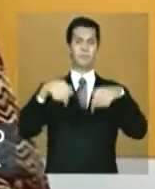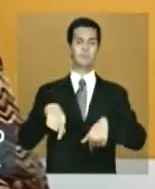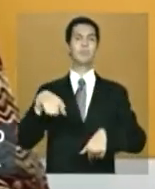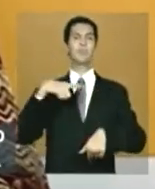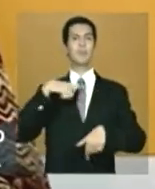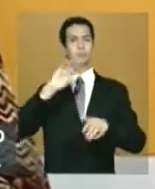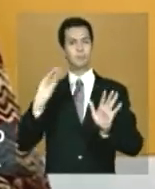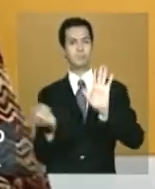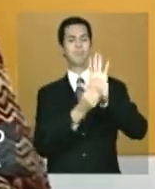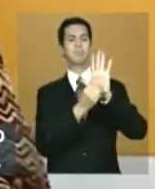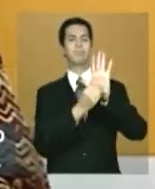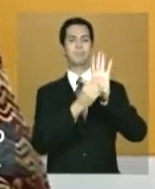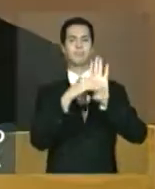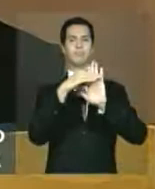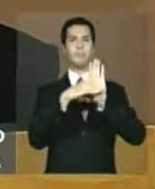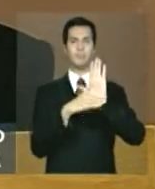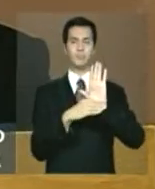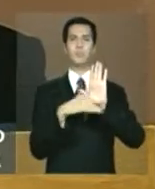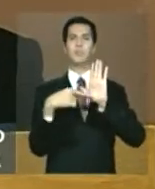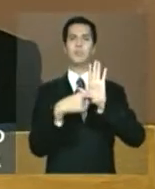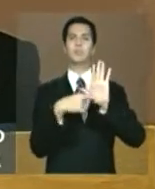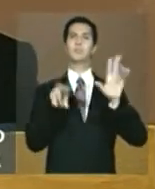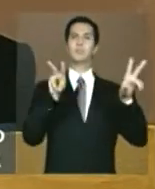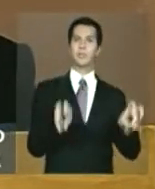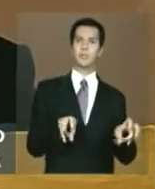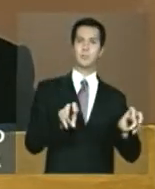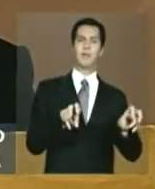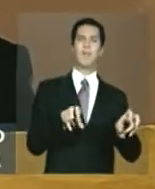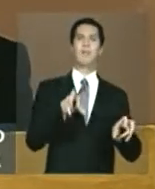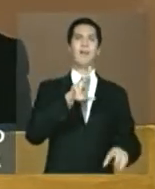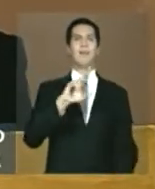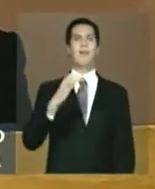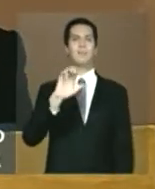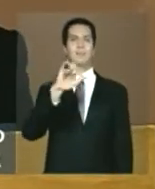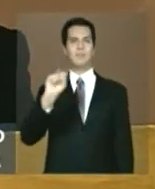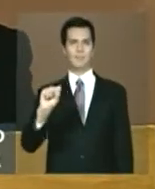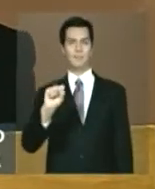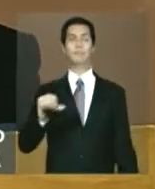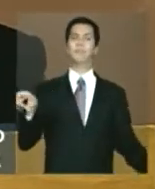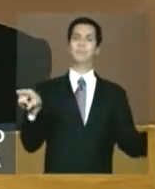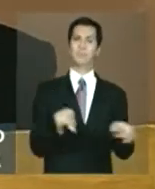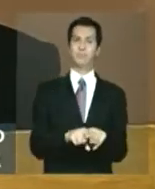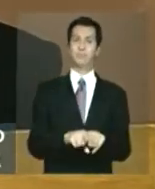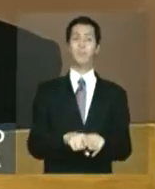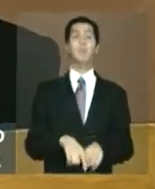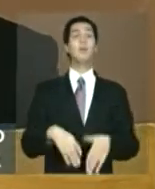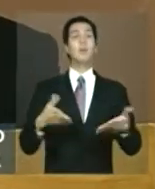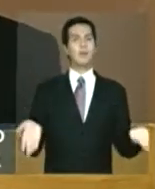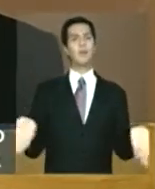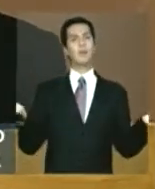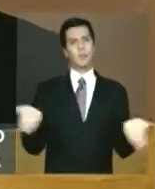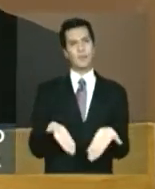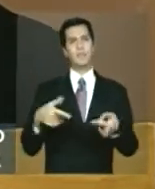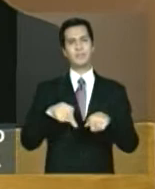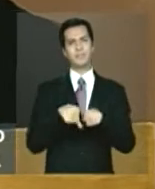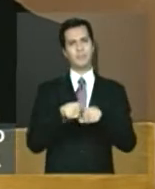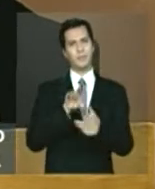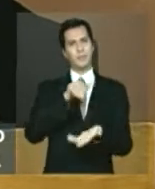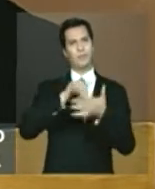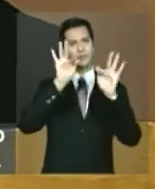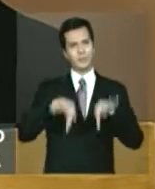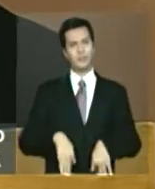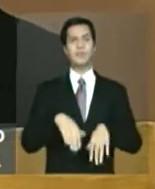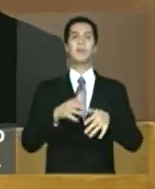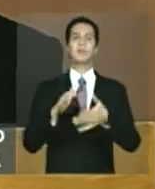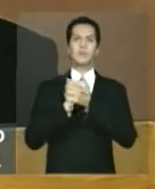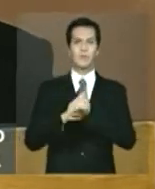Raça neste prêmio e por fim eh eu cumprimento o meu colega de ministério em